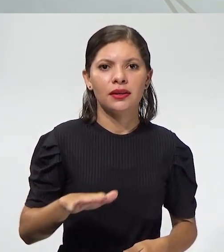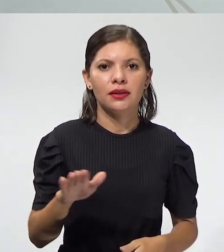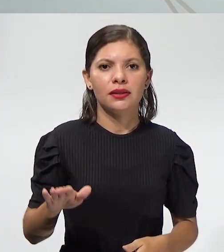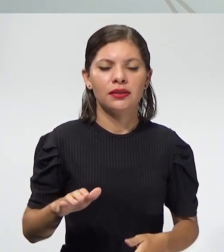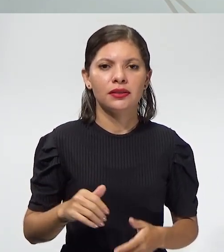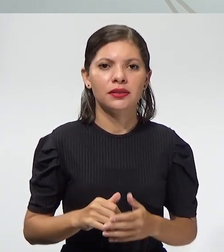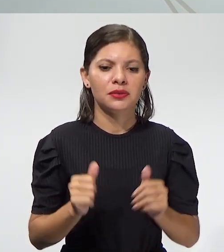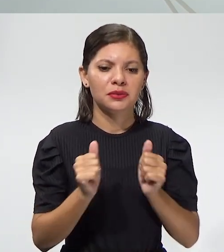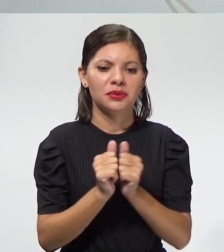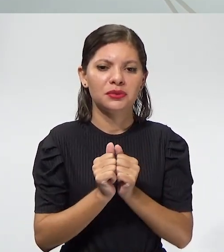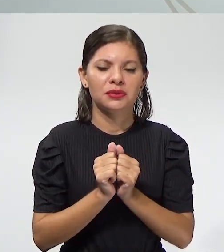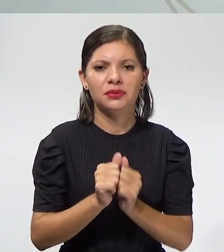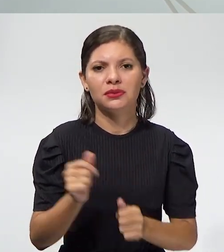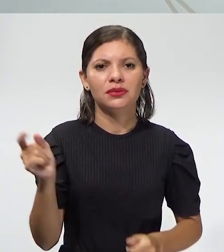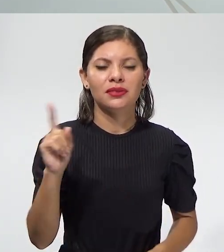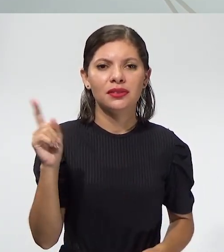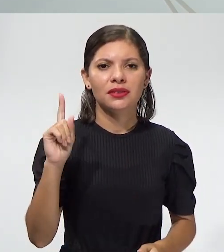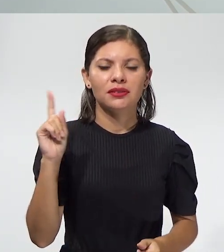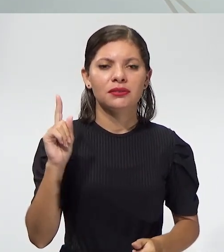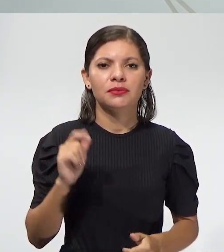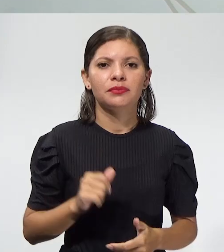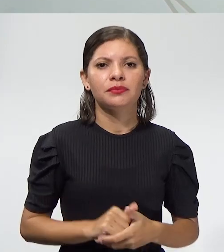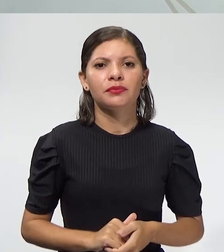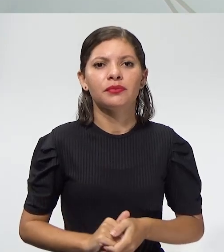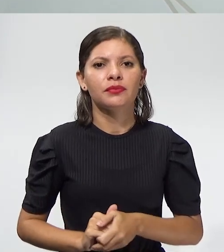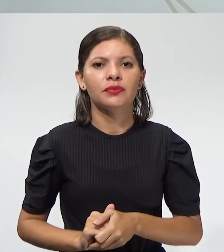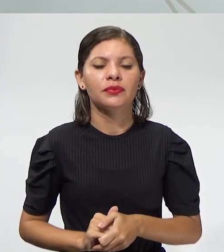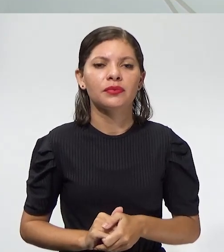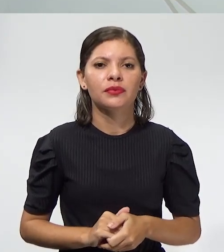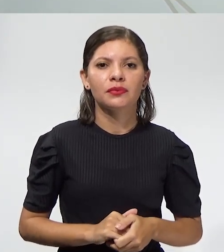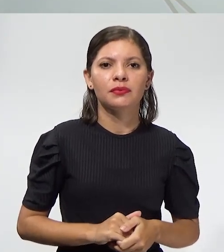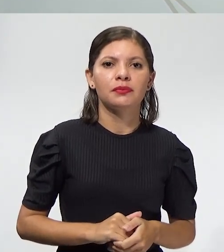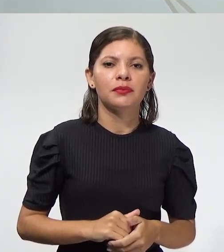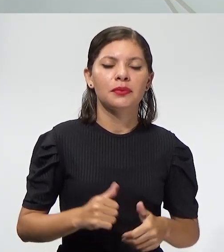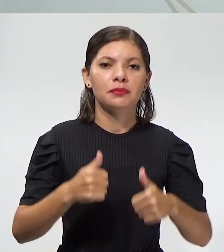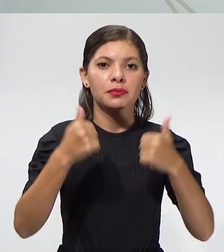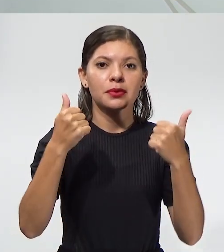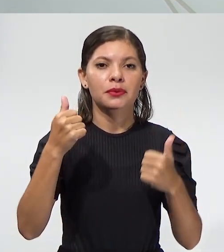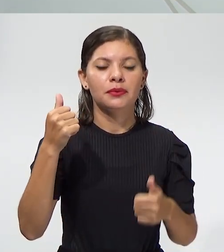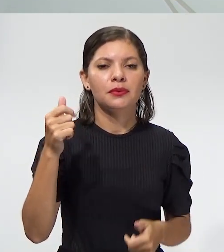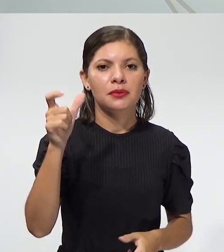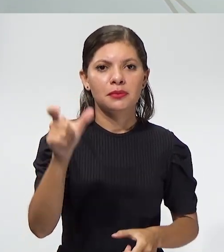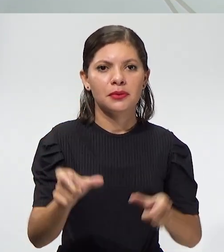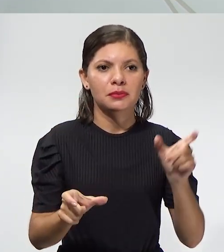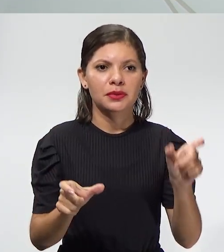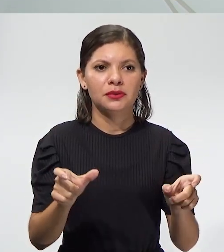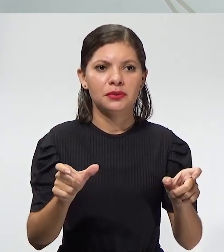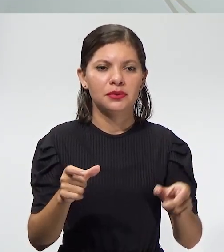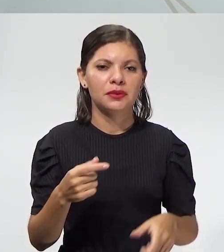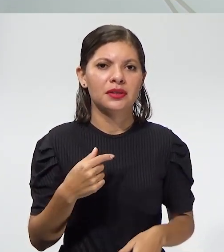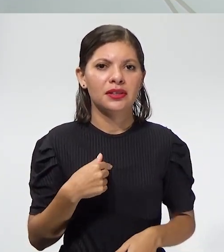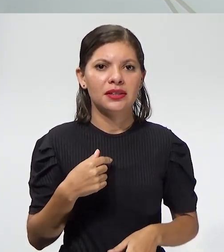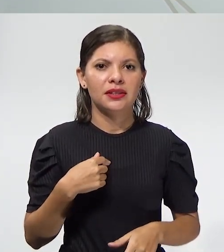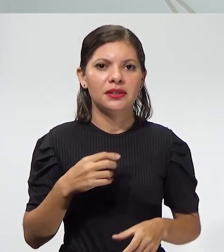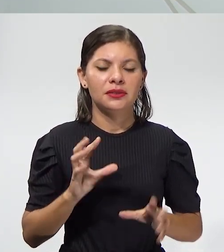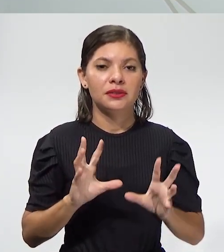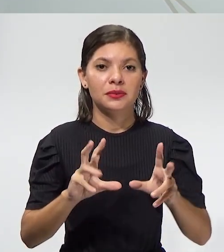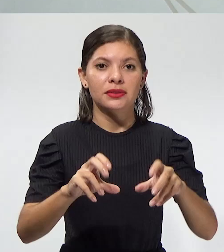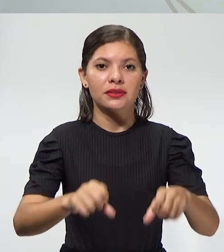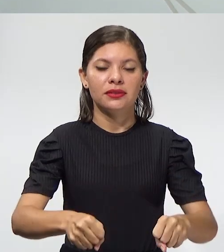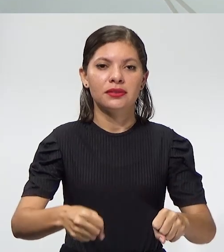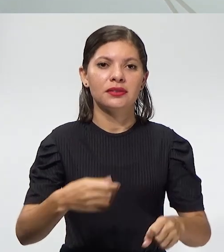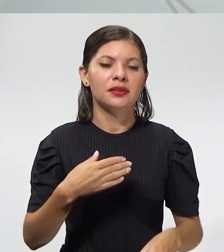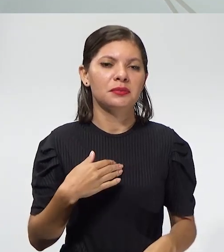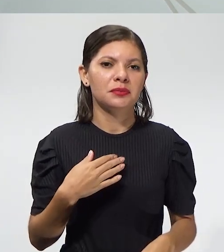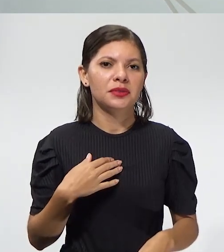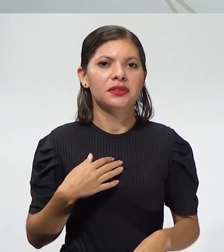Mas muitas vezes se faz em conjunto para o benefício daquele sujeito. A cada